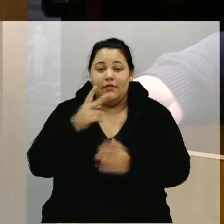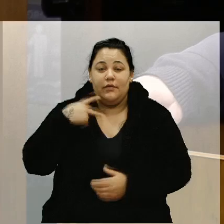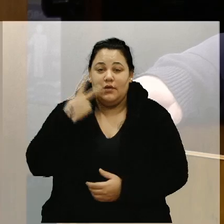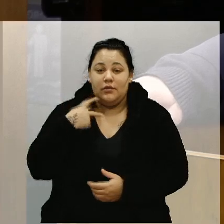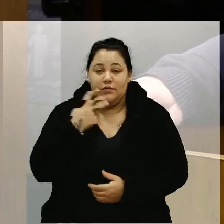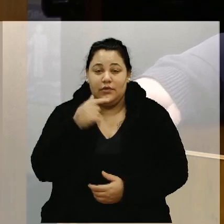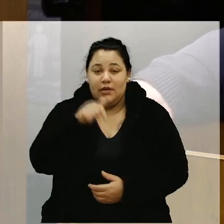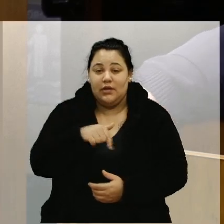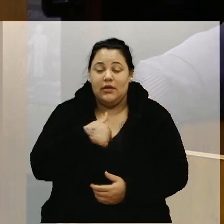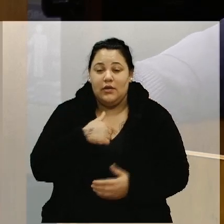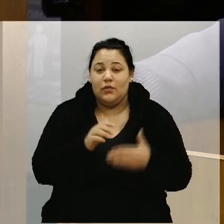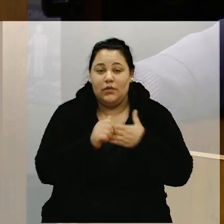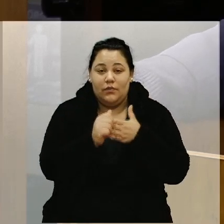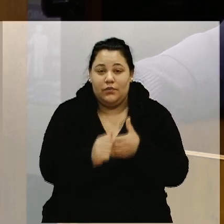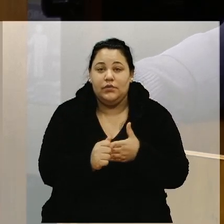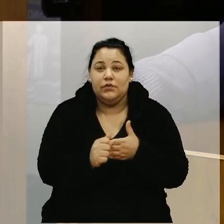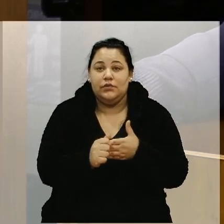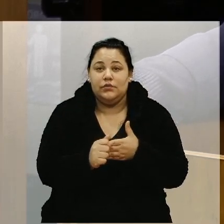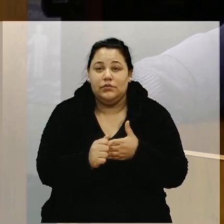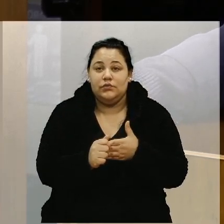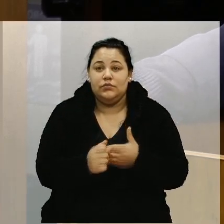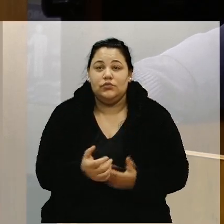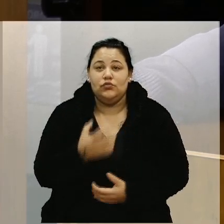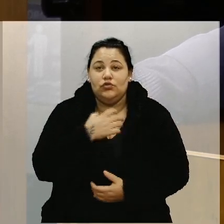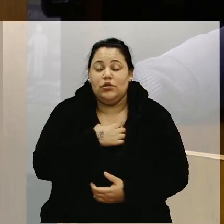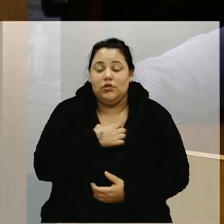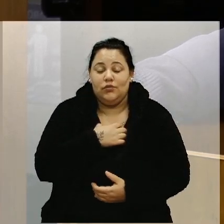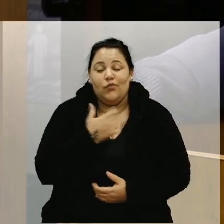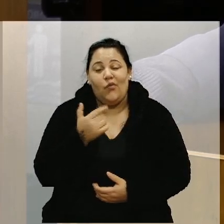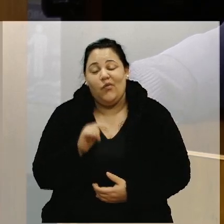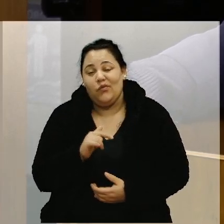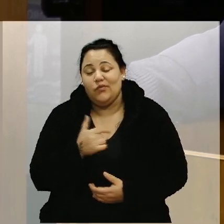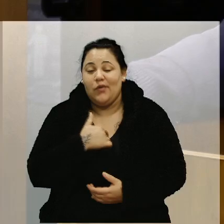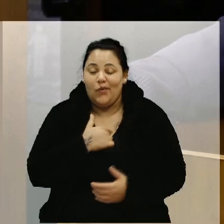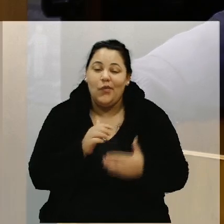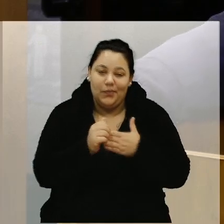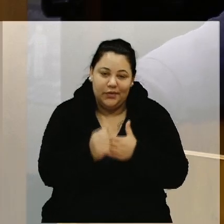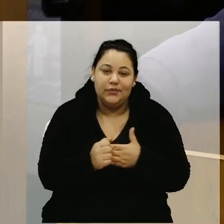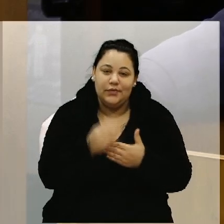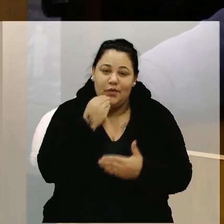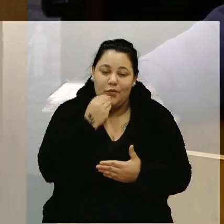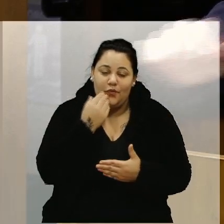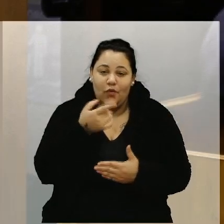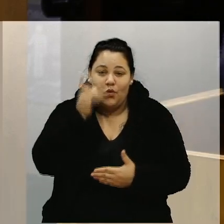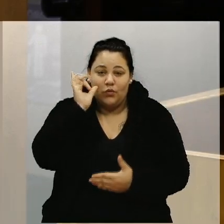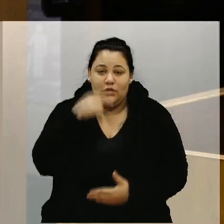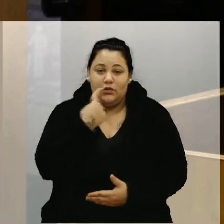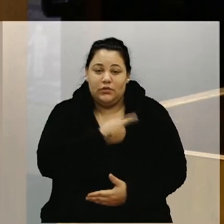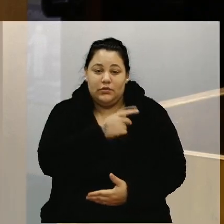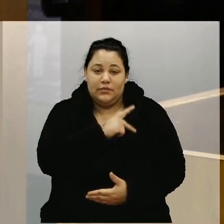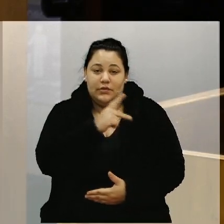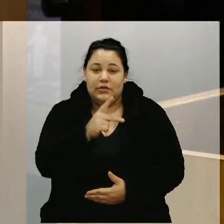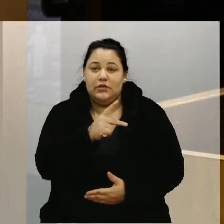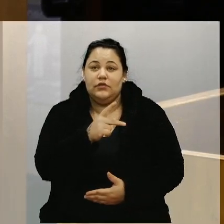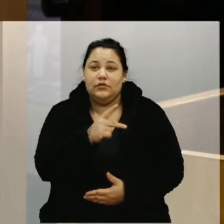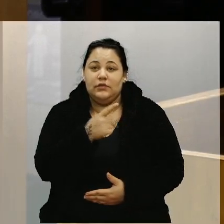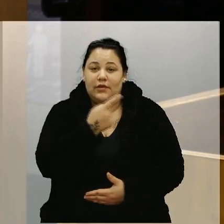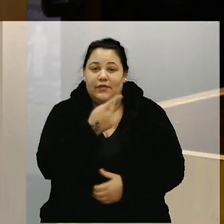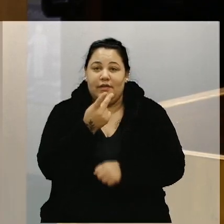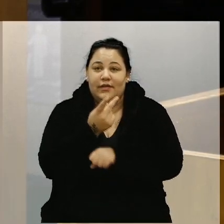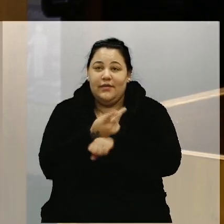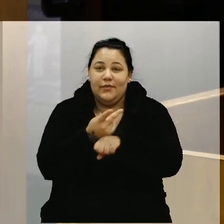tenho acompanhado de uma maneira ou outra, ontem nossa presidente aí estava atrás de